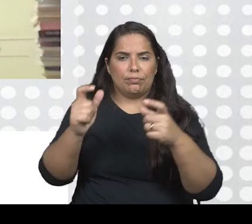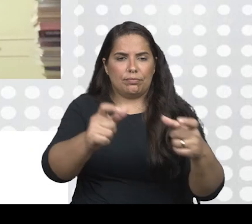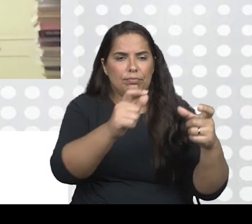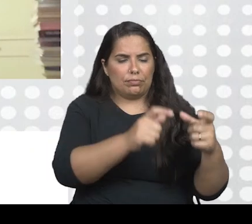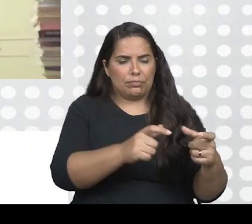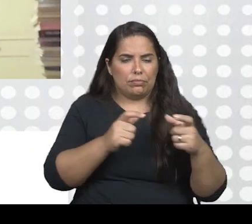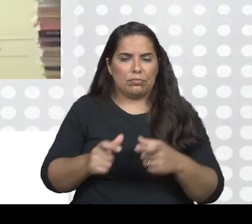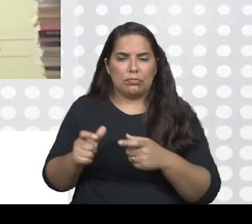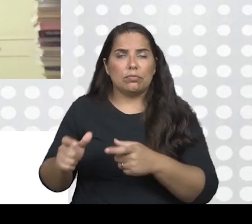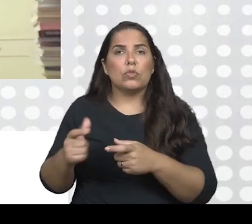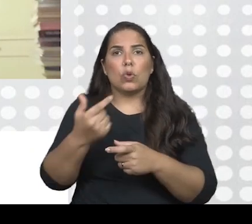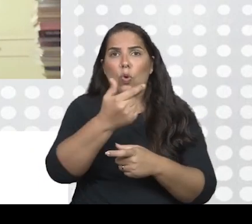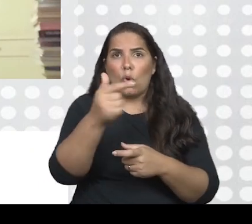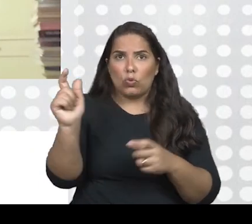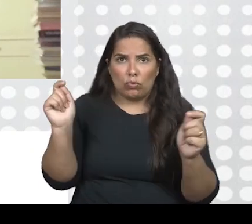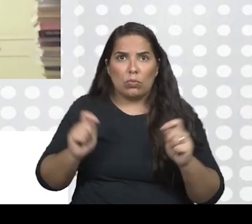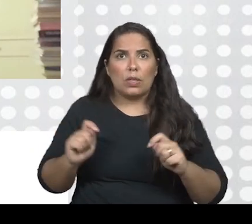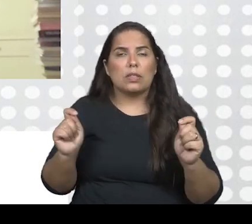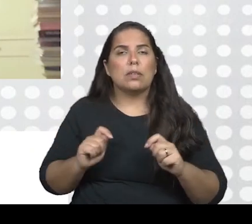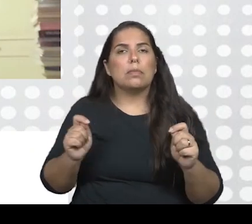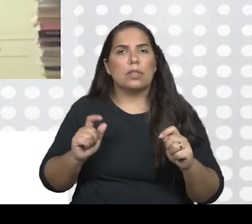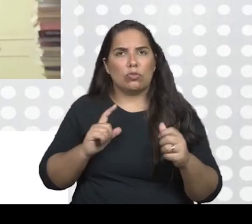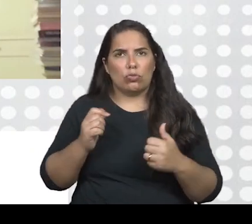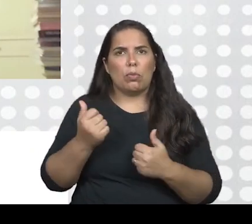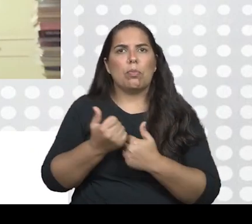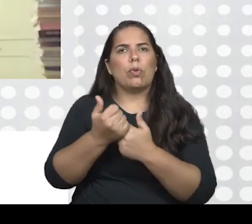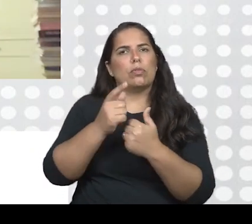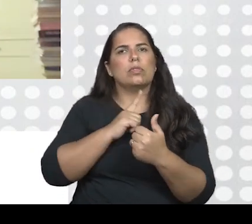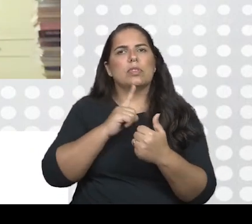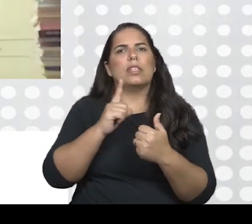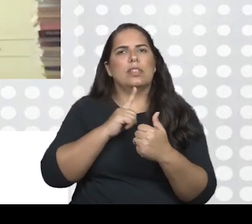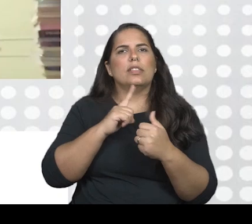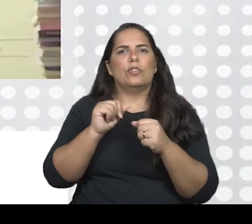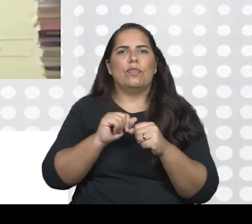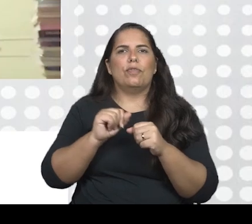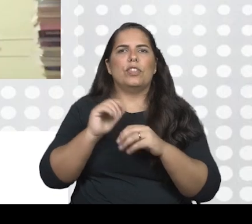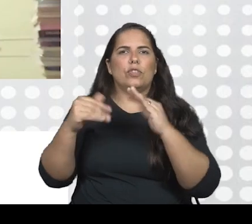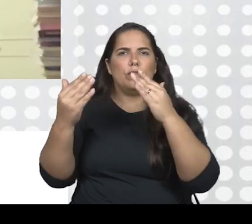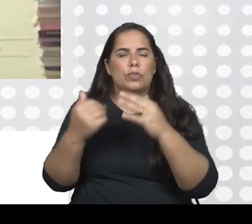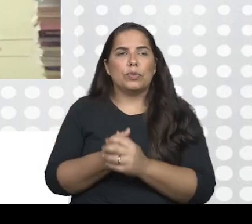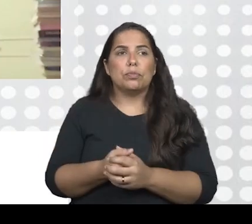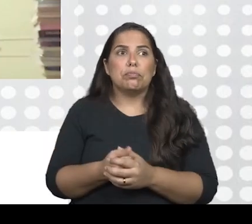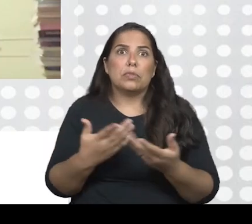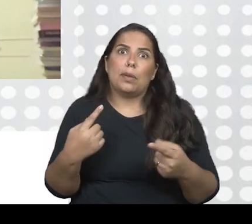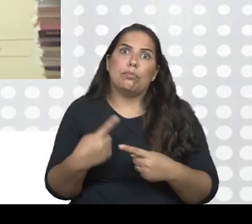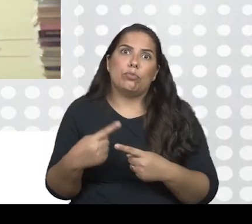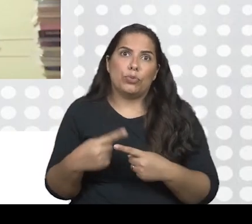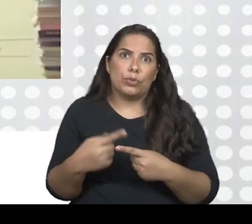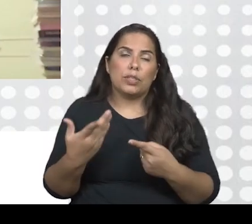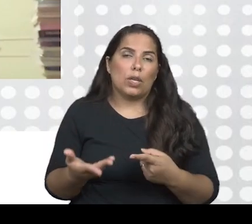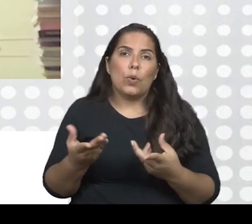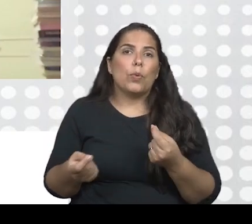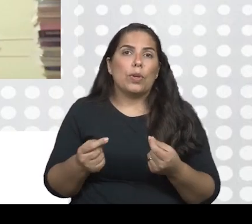territórios localmente outras possibilidades de suporte têm sido desenvolvidos, até porque